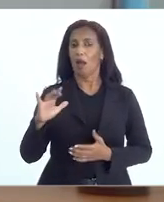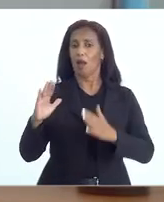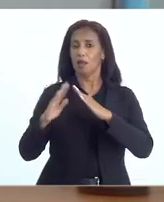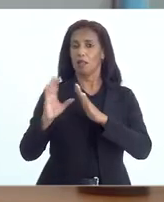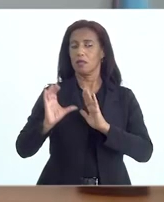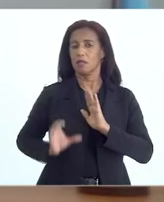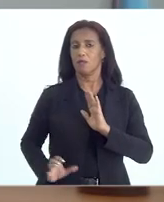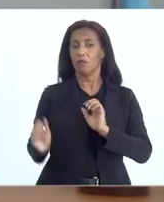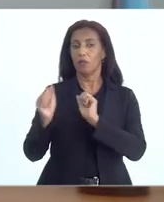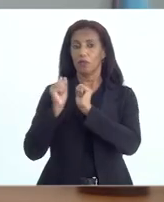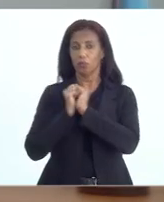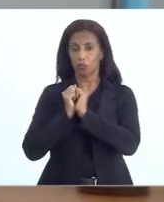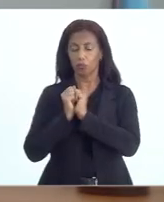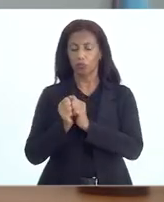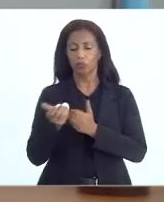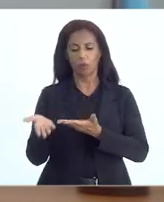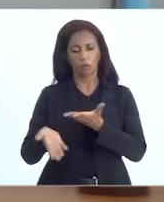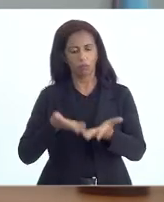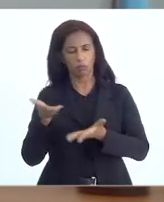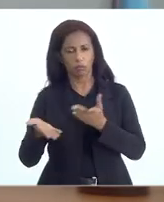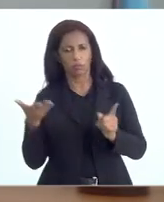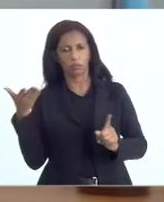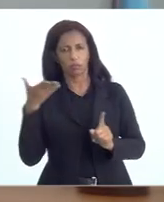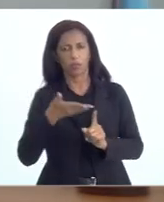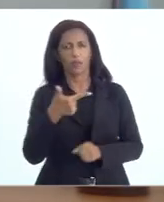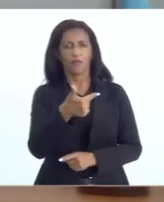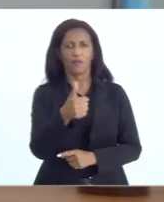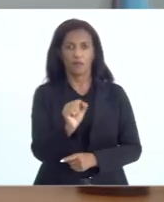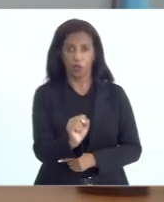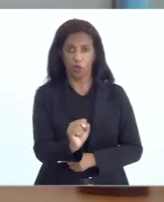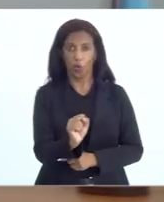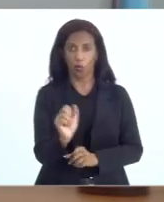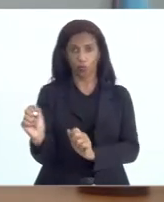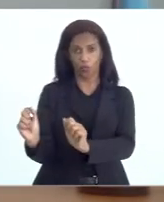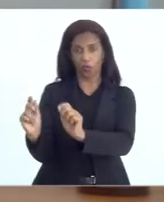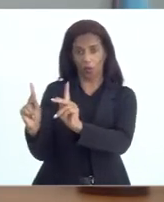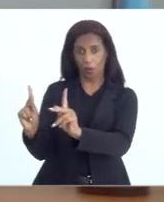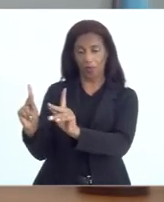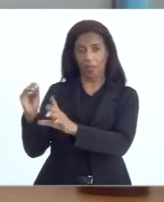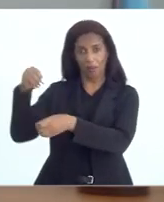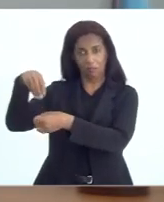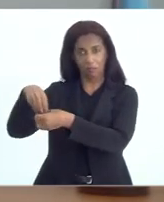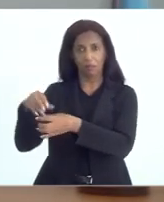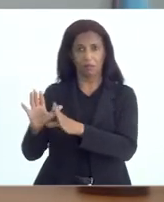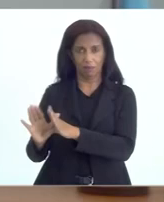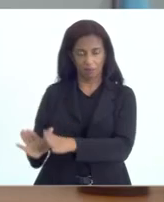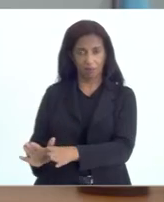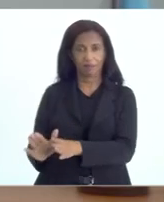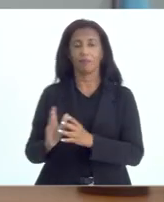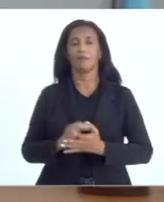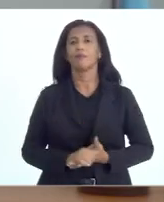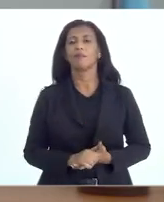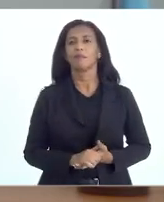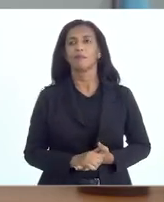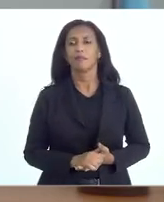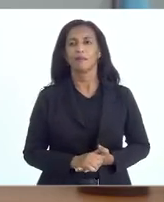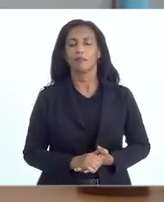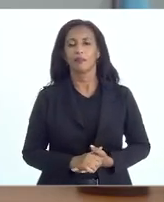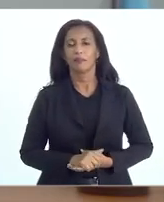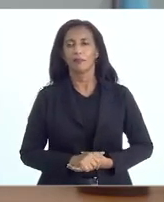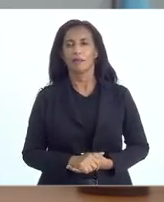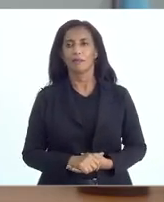junto é tratar exclusivamente desses 28 já estão já estão dentro do quadro de dentro do quadro de vagas